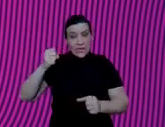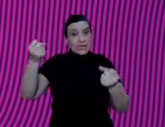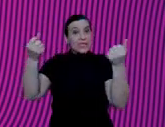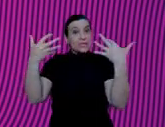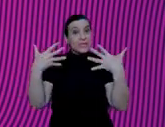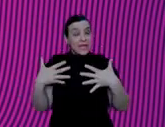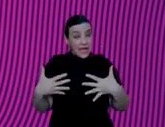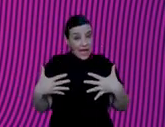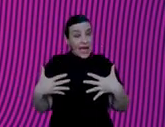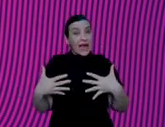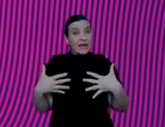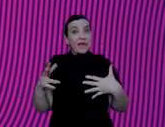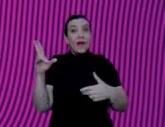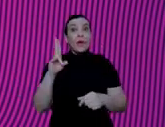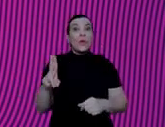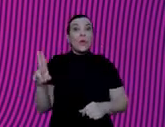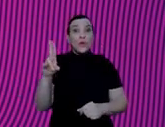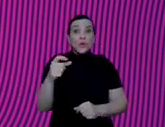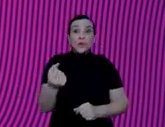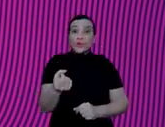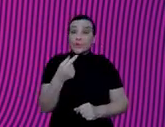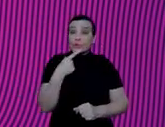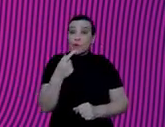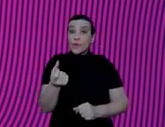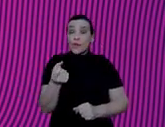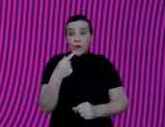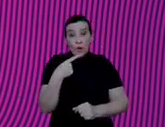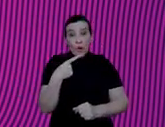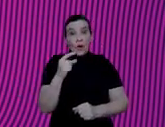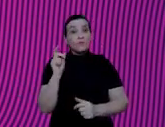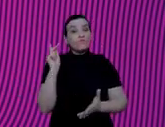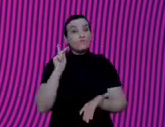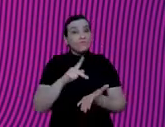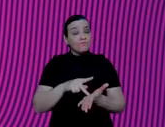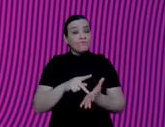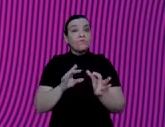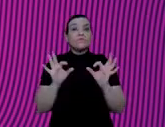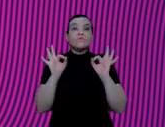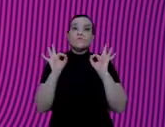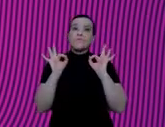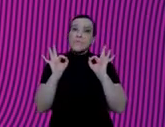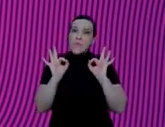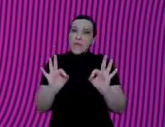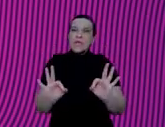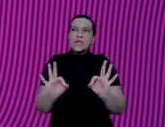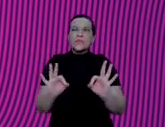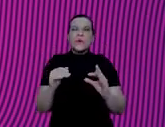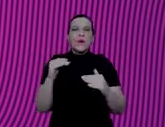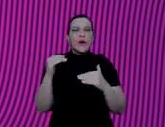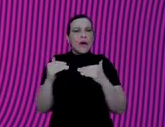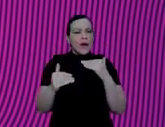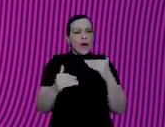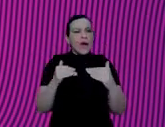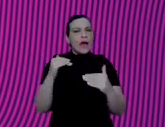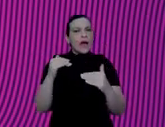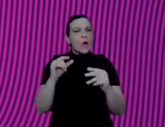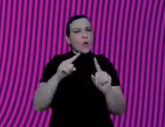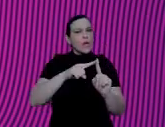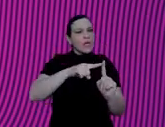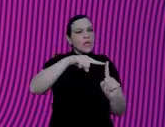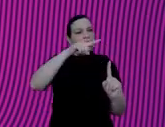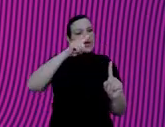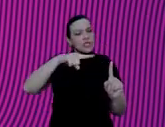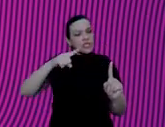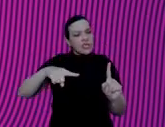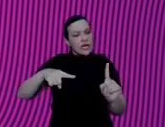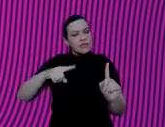uso de opioides era, de fato, parte do cálculo de indicador de índice de desenvolvimento humano,